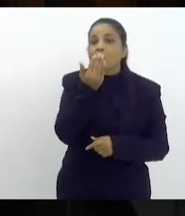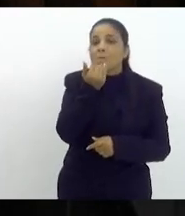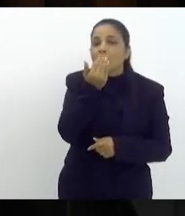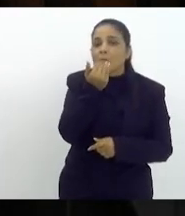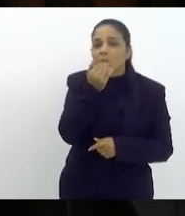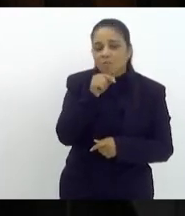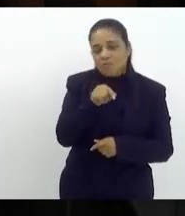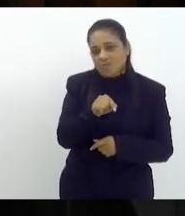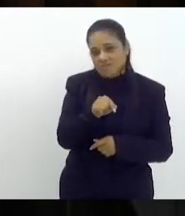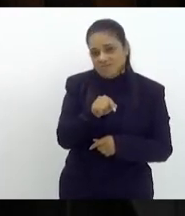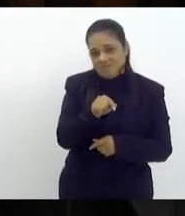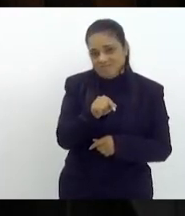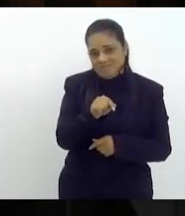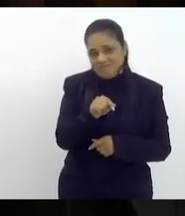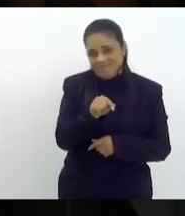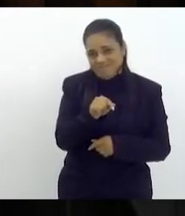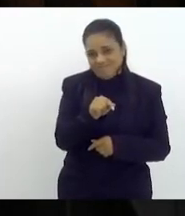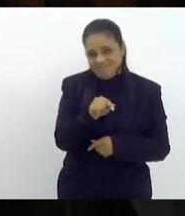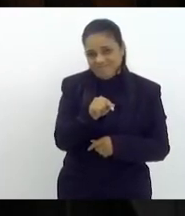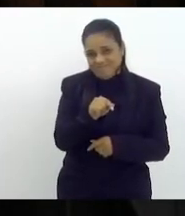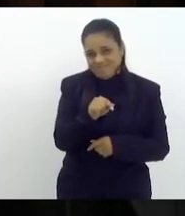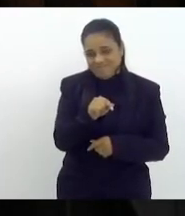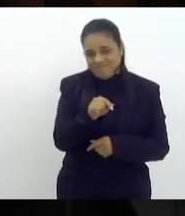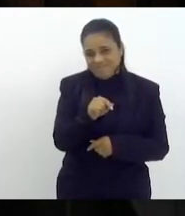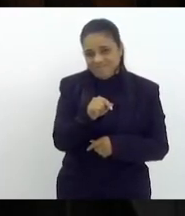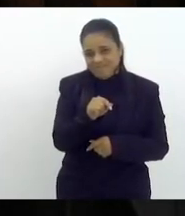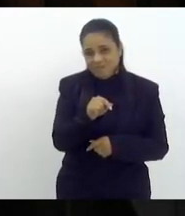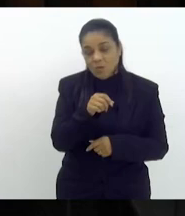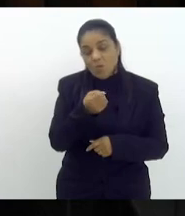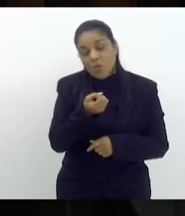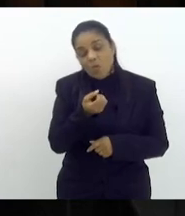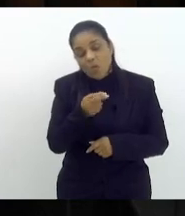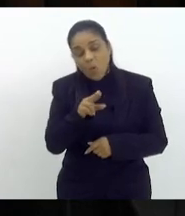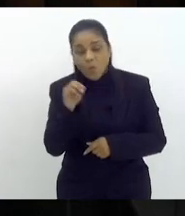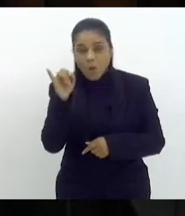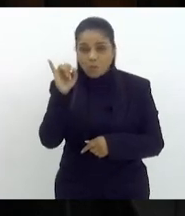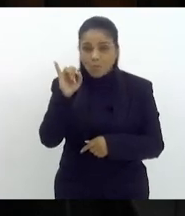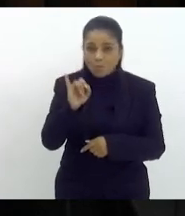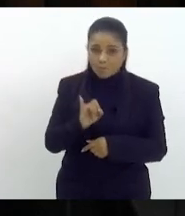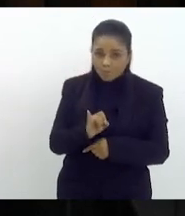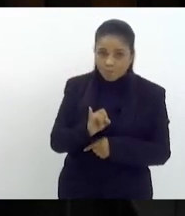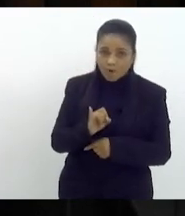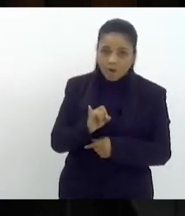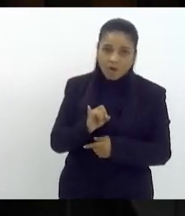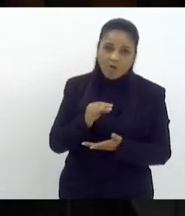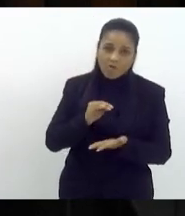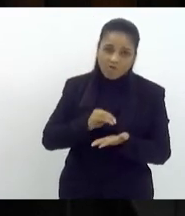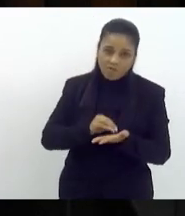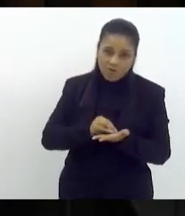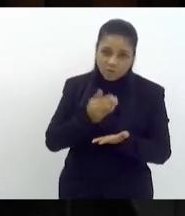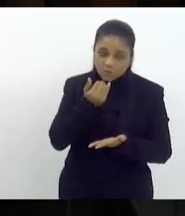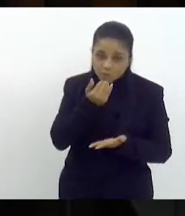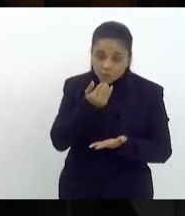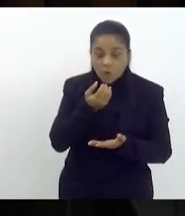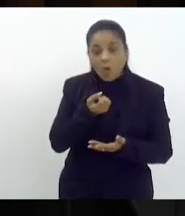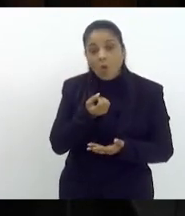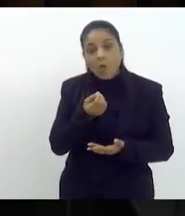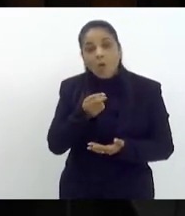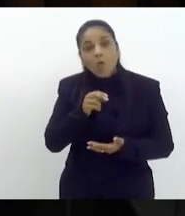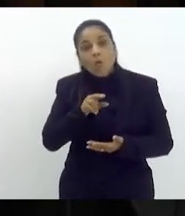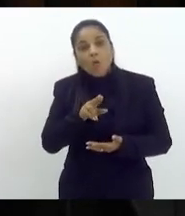da alimentação ou pela desnutrição ou por estar ingerindo